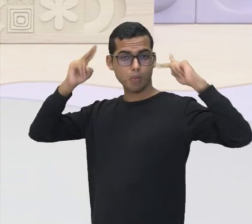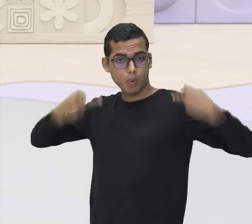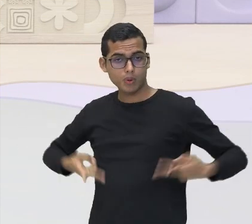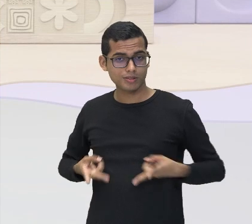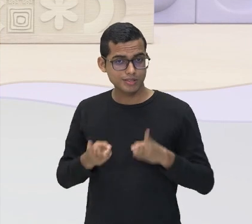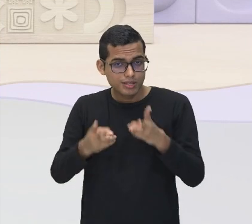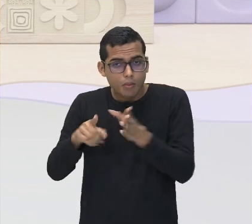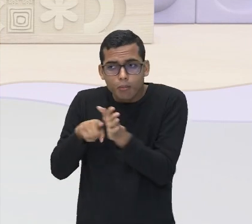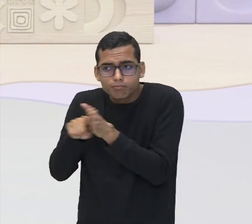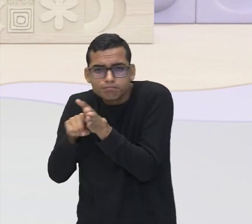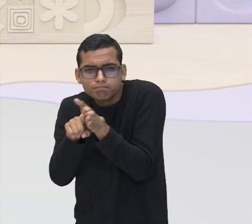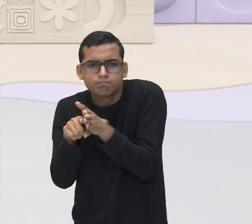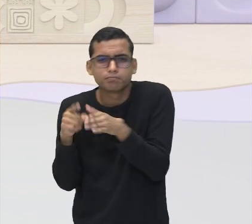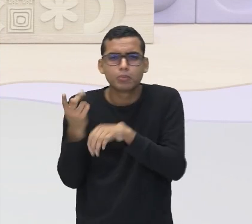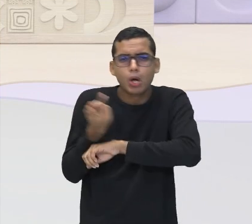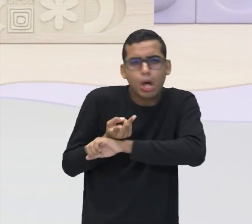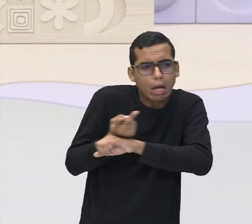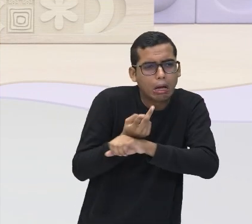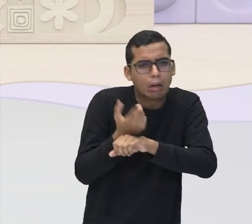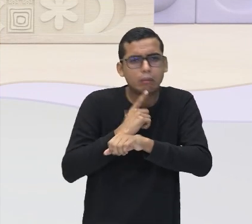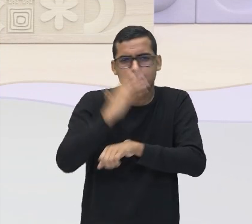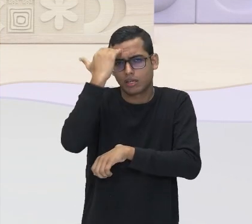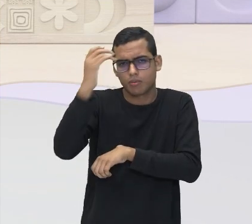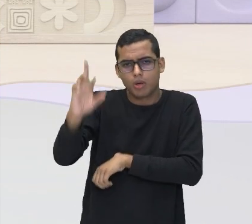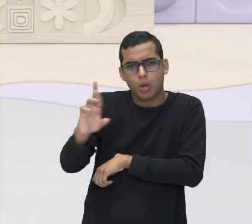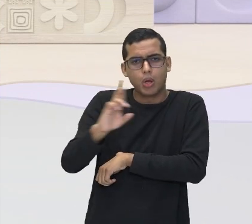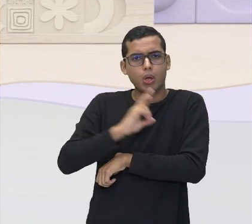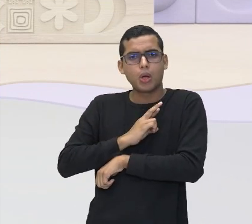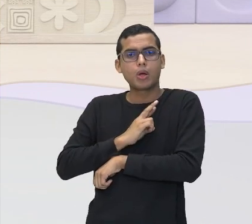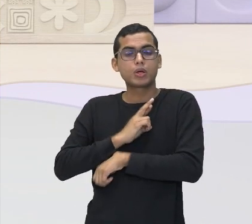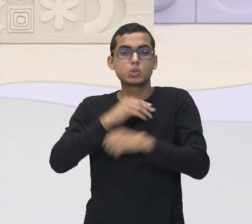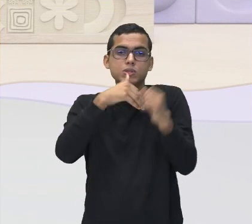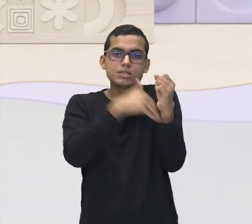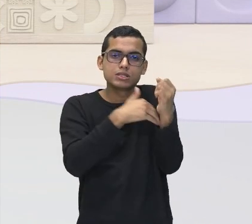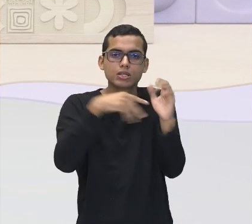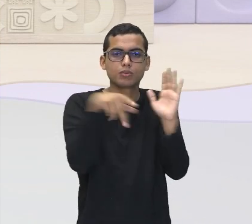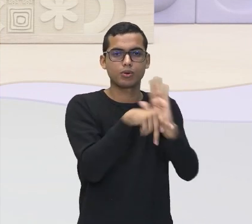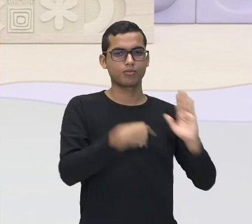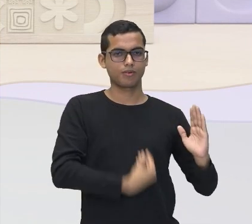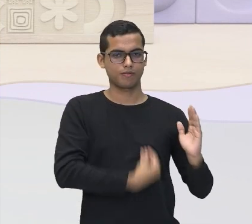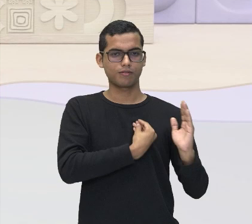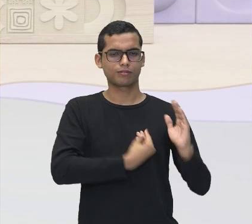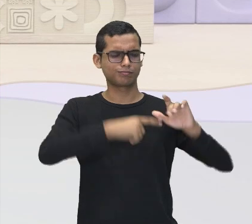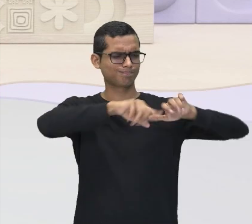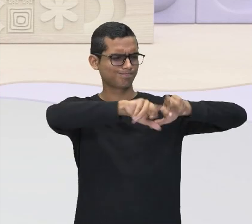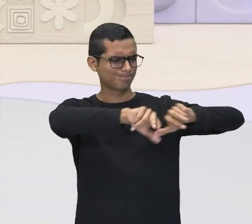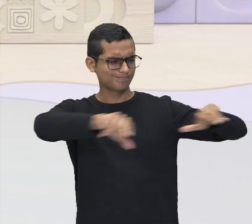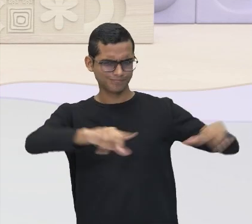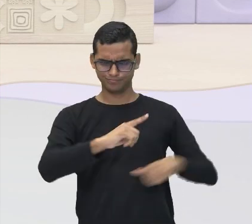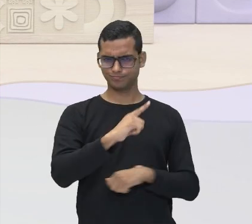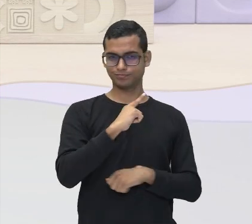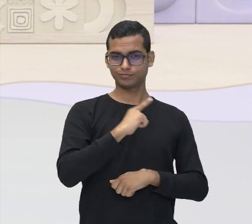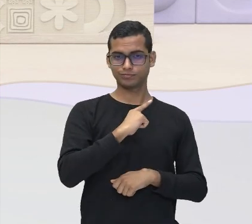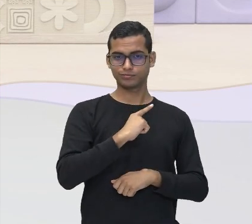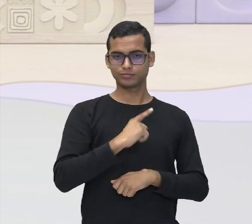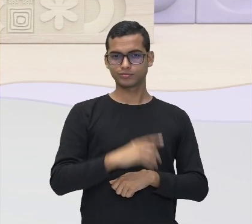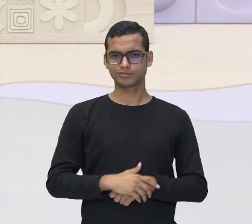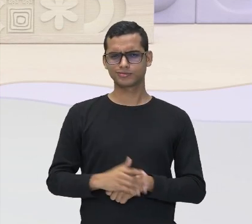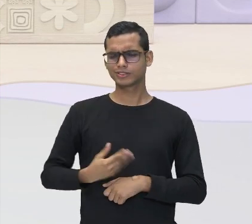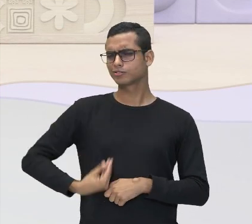respostas para os grandes mistérios da vida. Por que